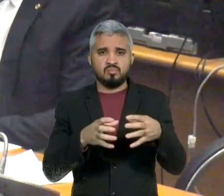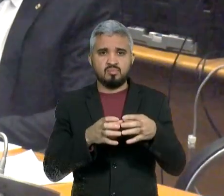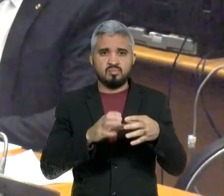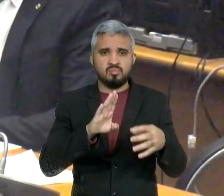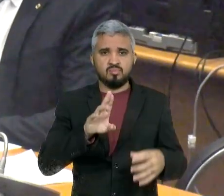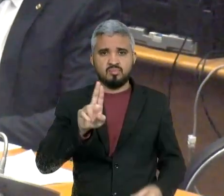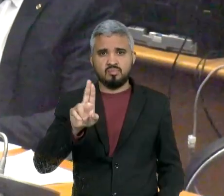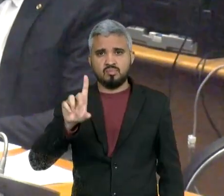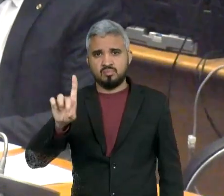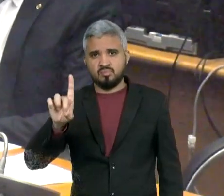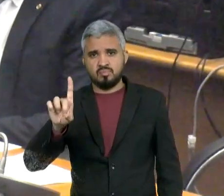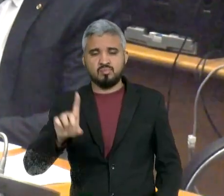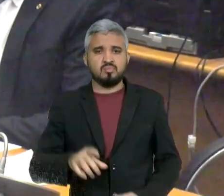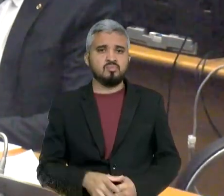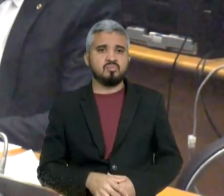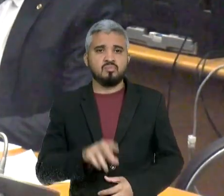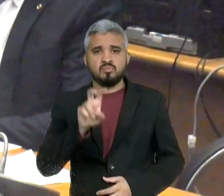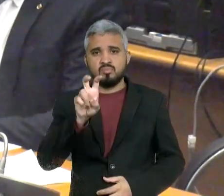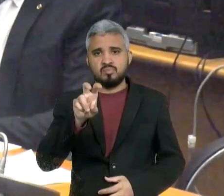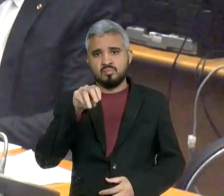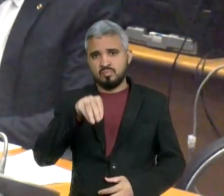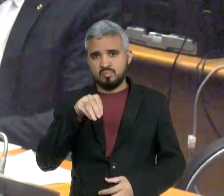partes.